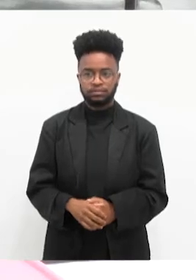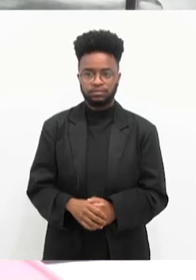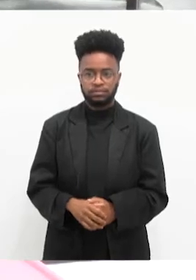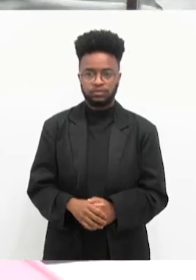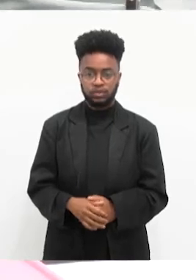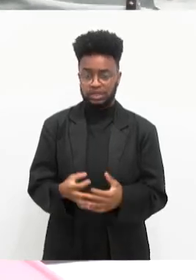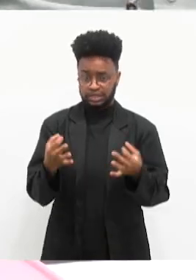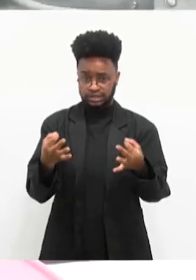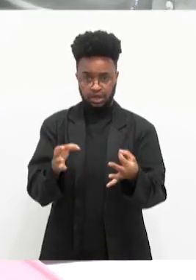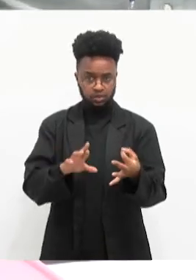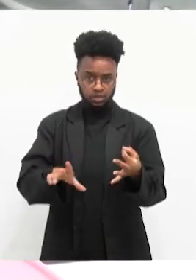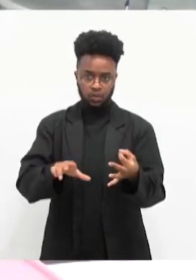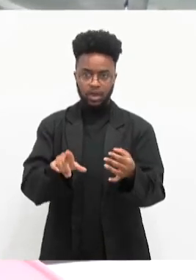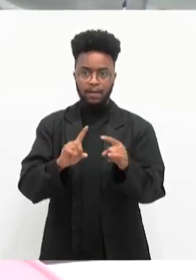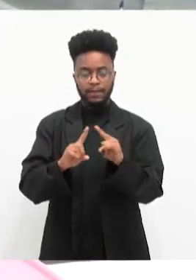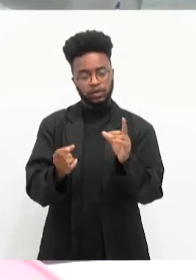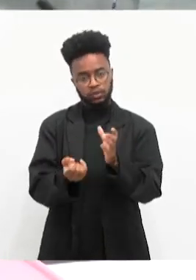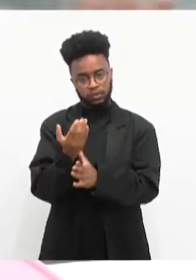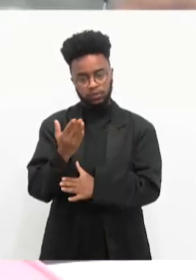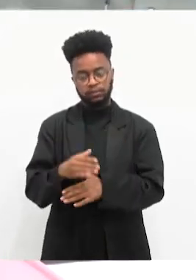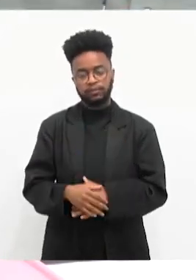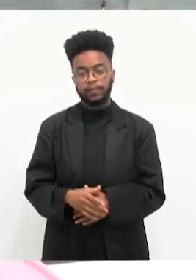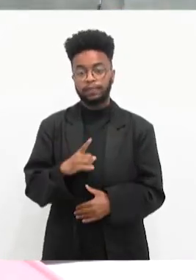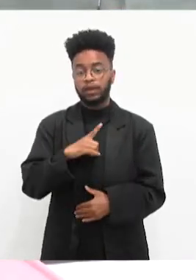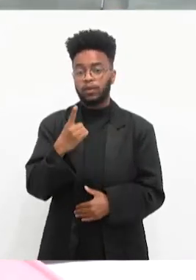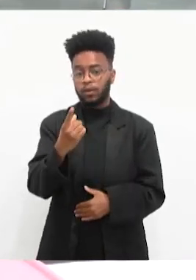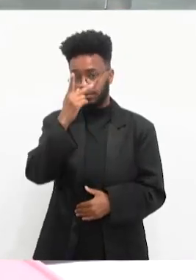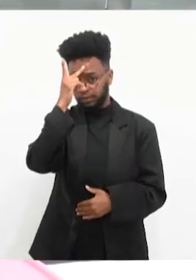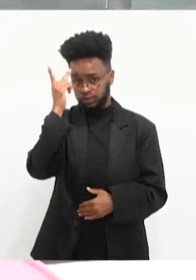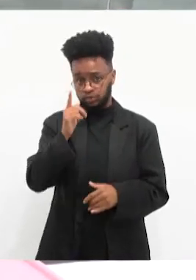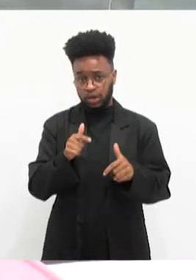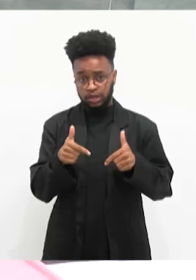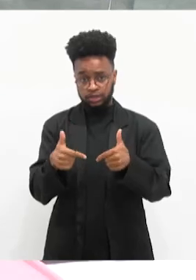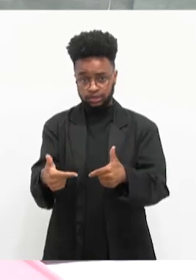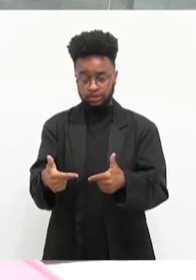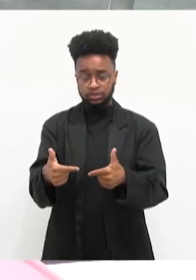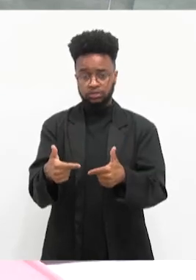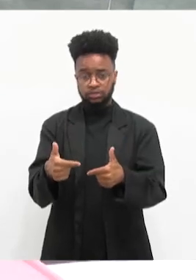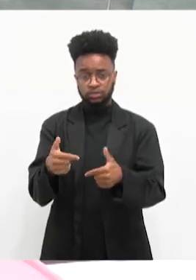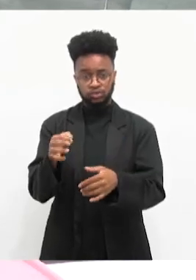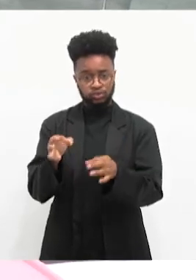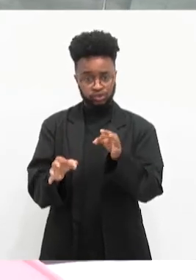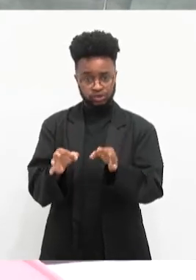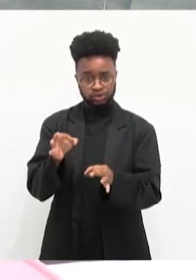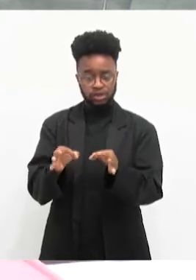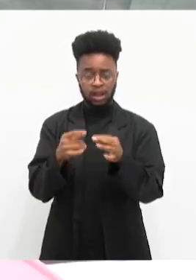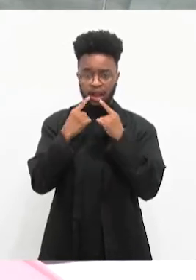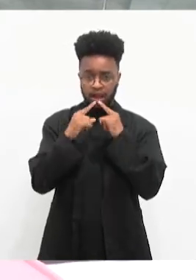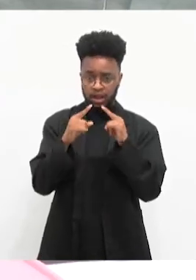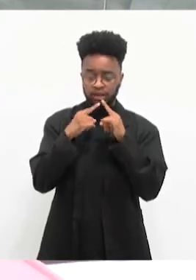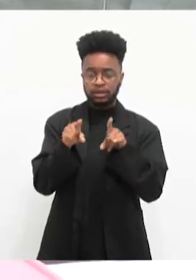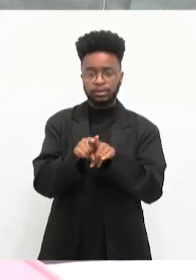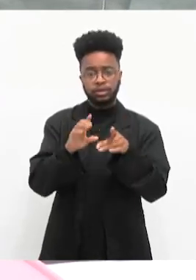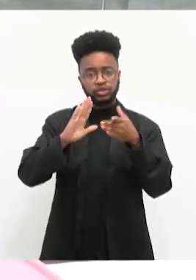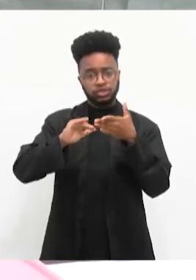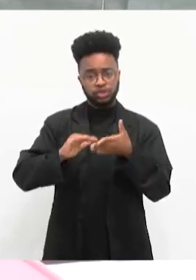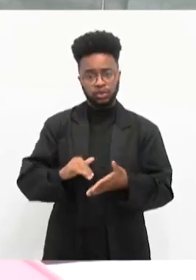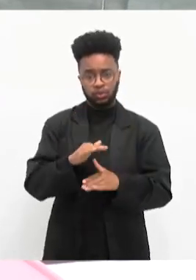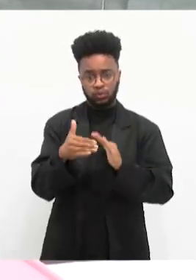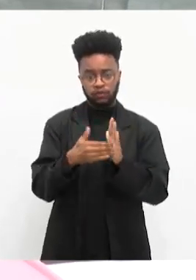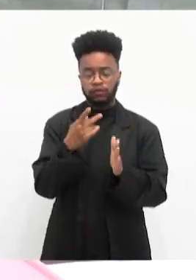sido. Aí, uma pessoa entrou com ação na justiça, questionando isso, anulando tudo, dizendo que tinha que ser por